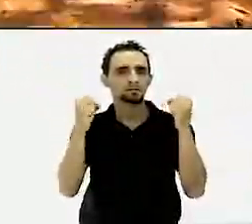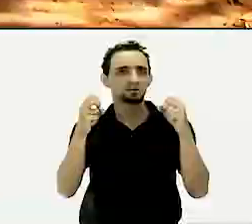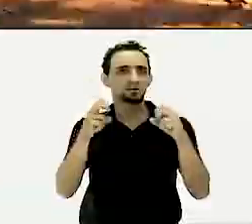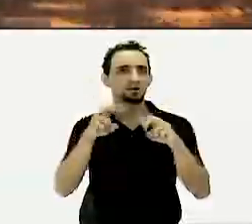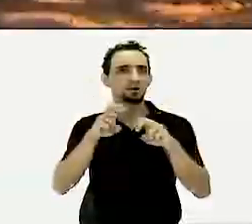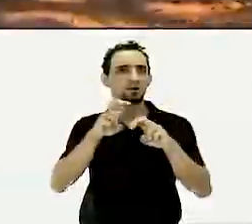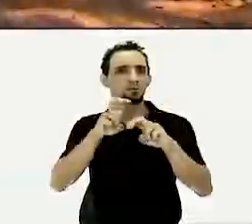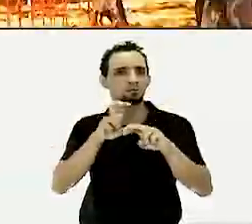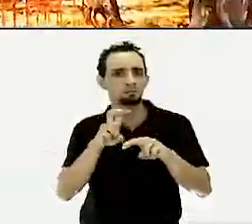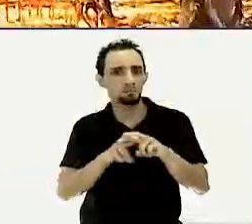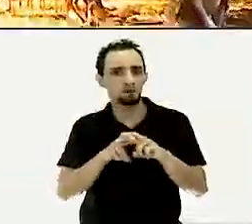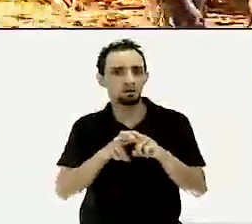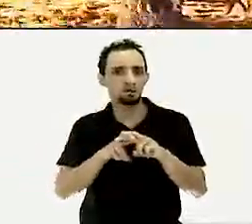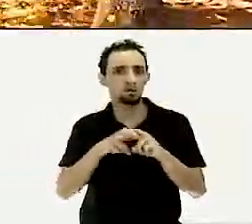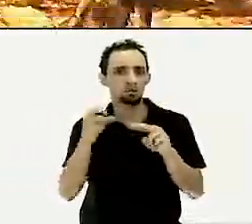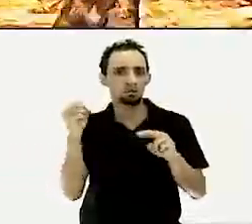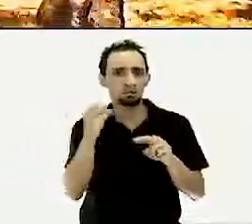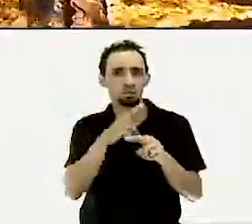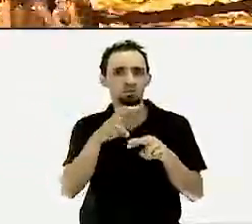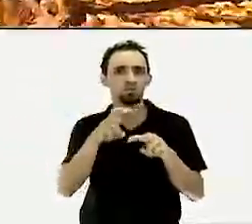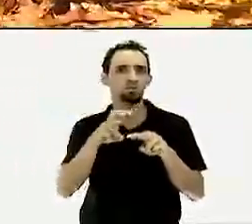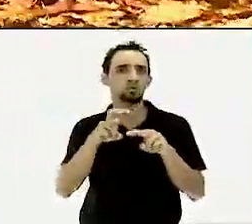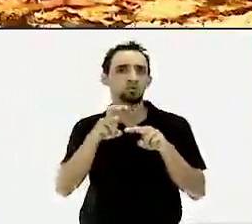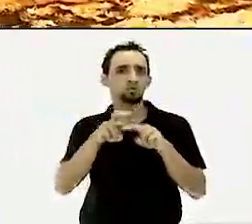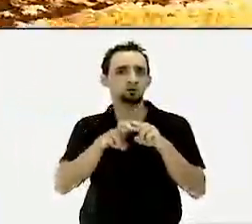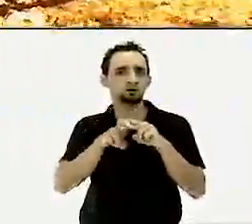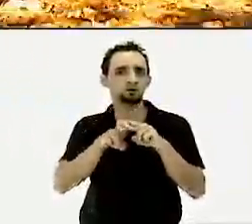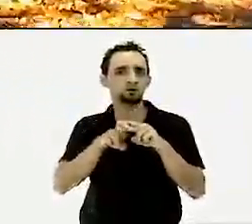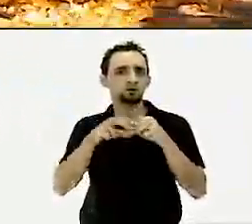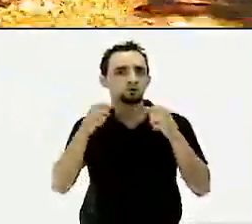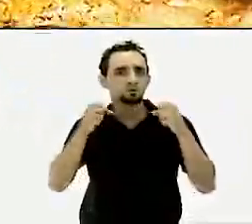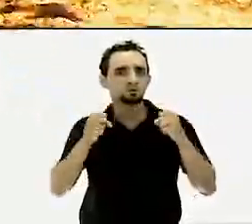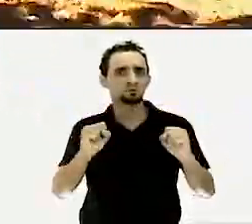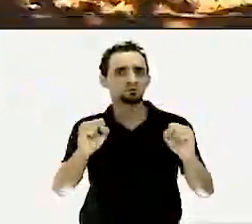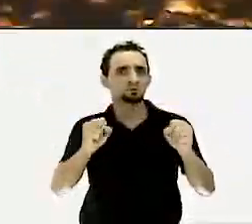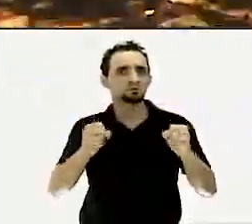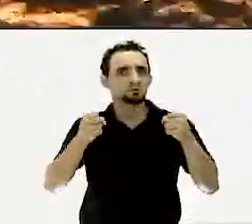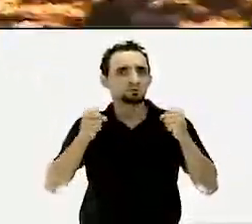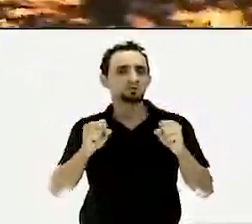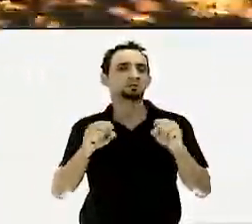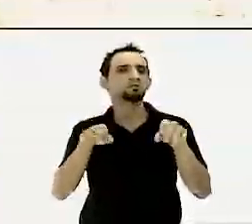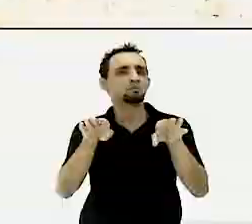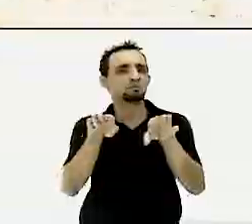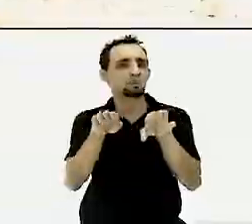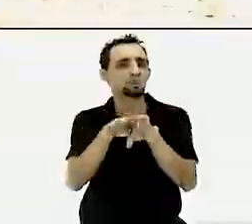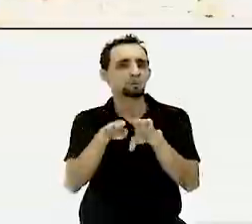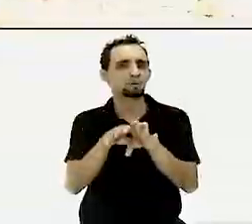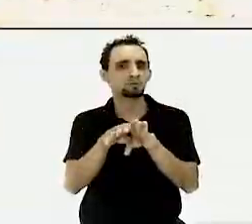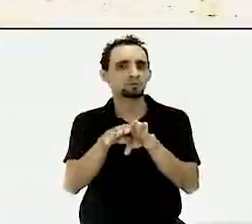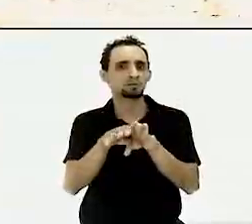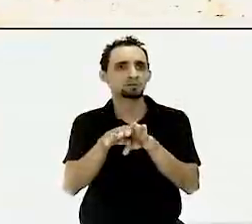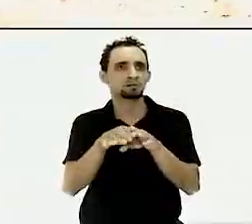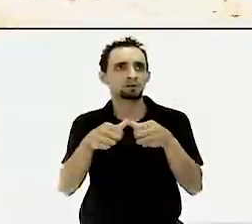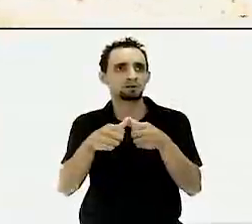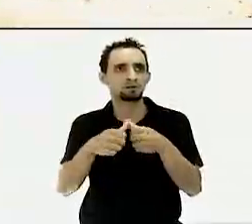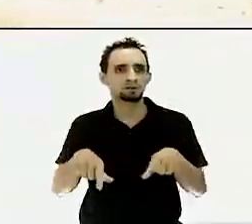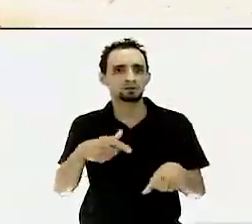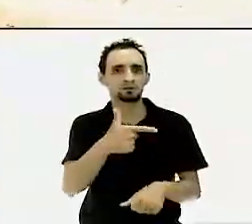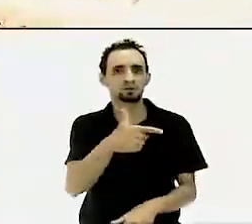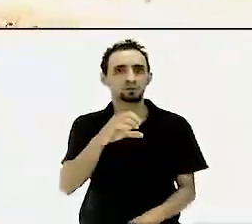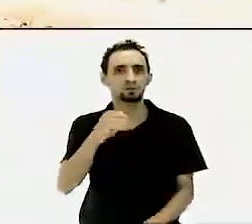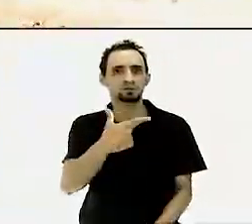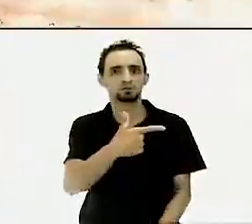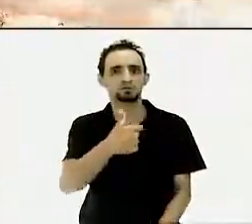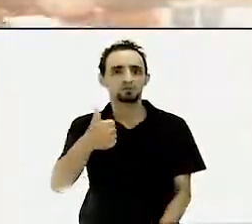secos acabam colocando em risco as pessoas que vão assistir os jogos. Sala das sessões, 2 de setembro de 2021, Helder Fabiano